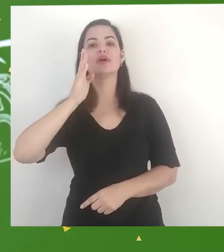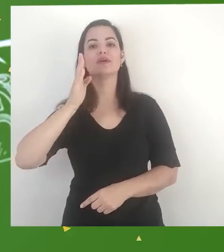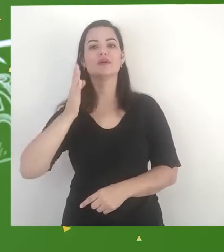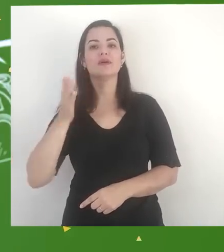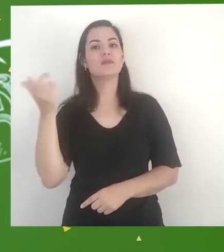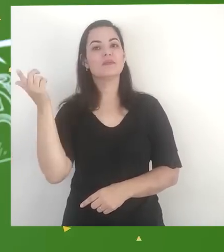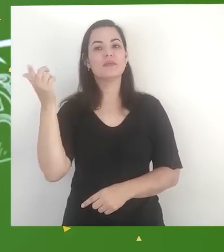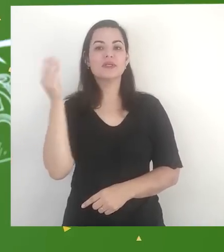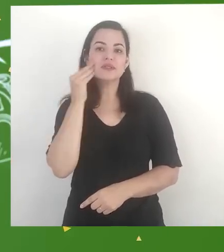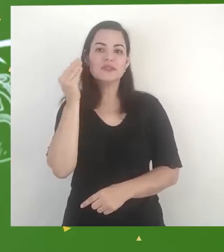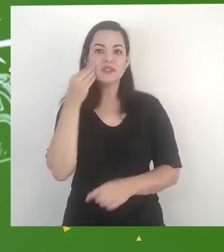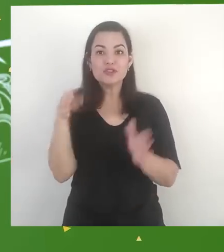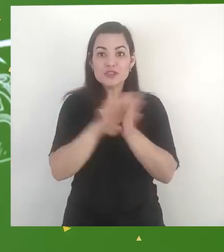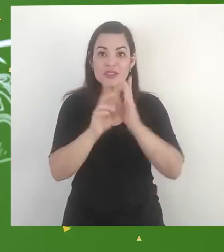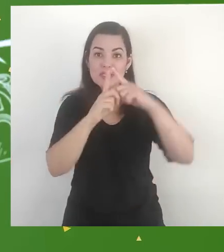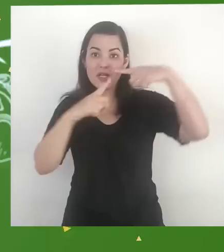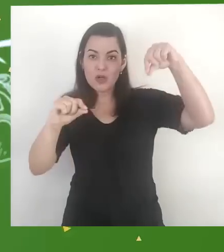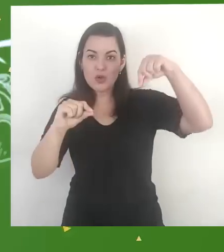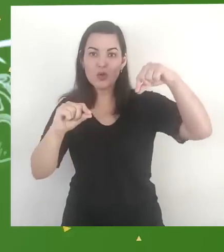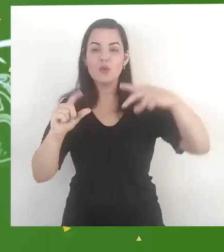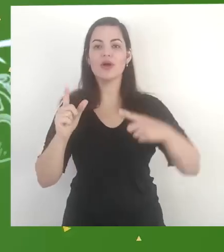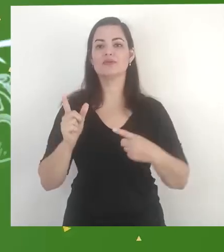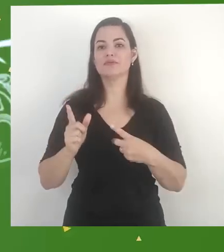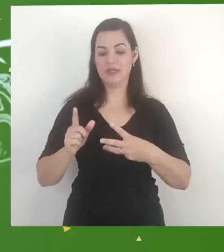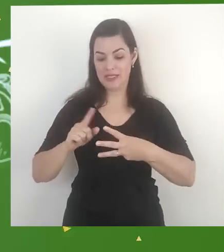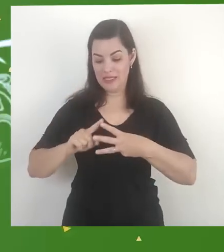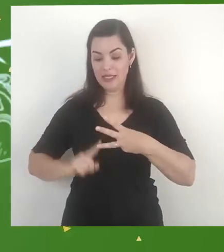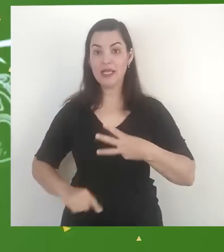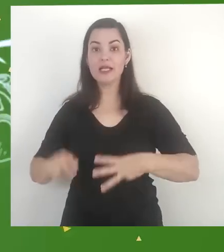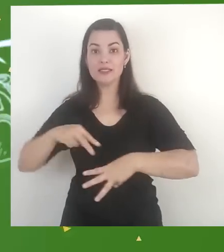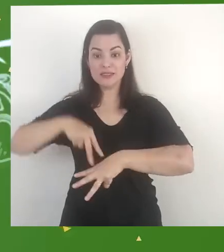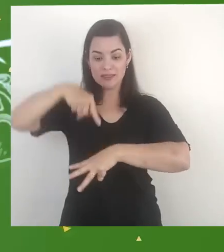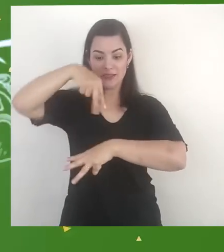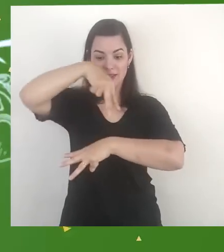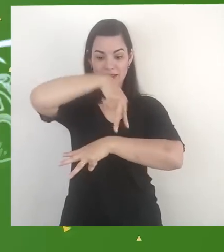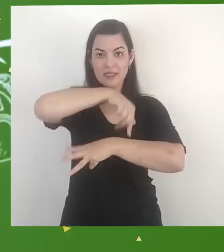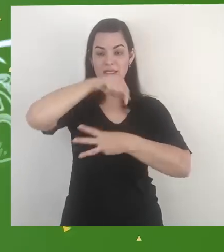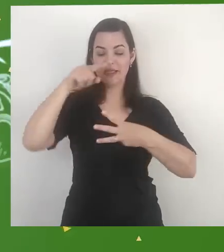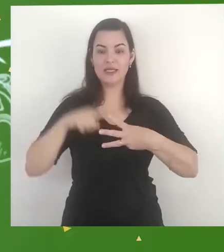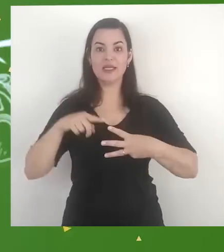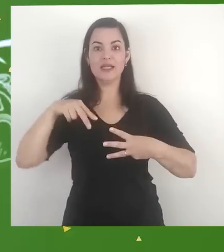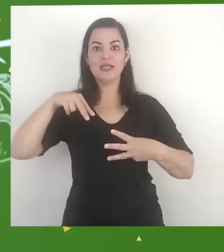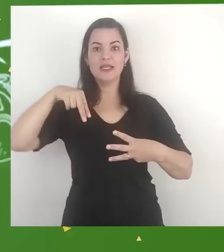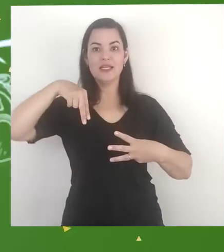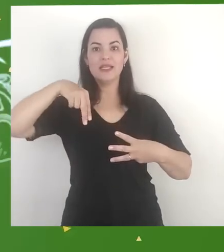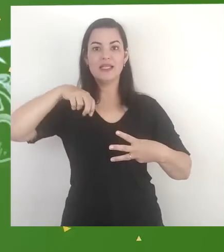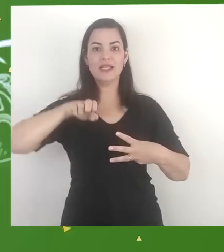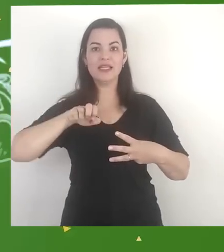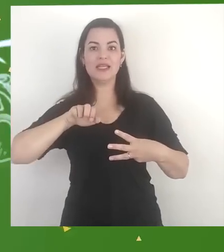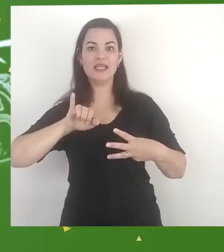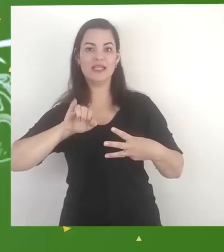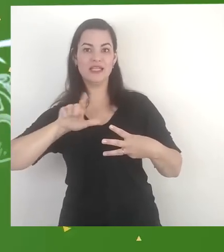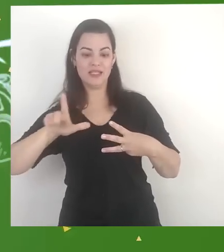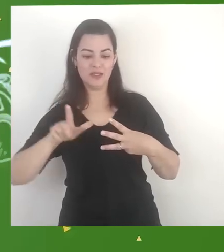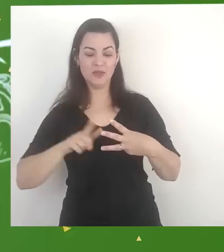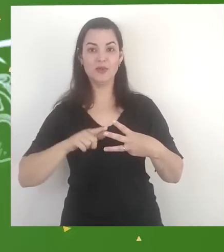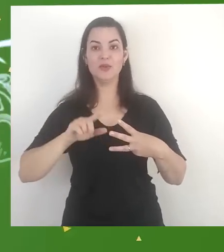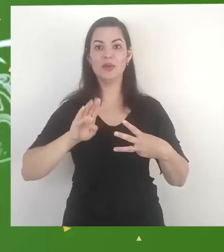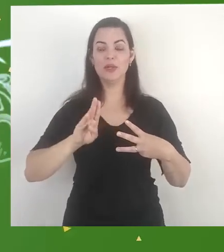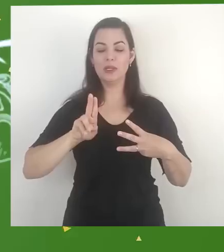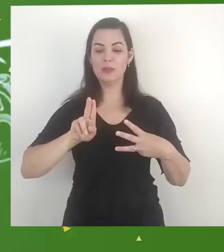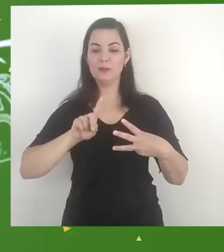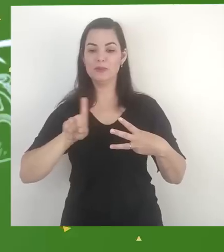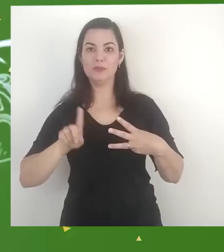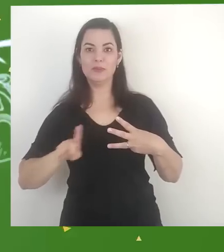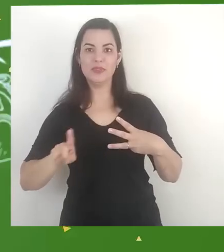os astronautas Neil Armstrong, Michael Collins e Buzz Aldrin, e dessa vez não foi